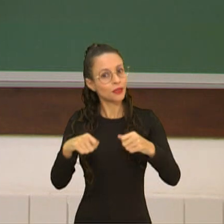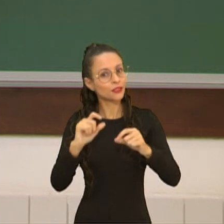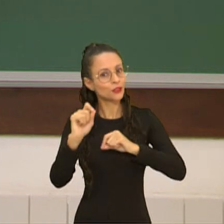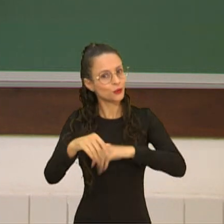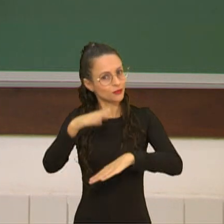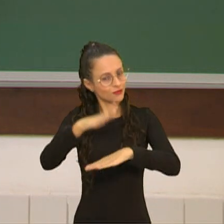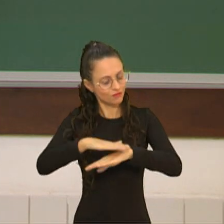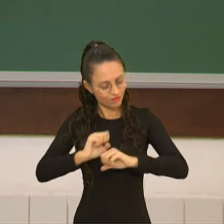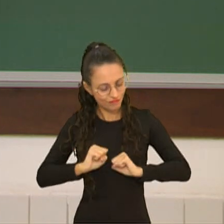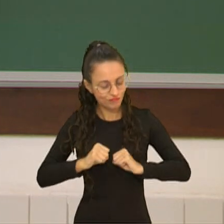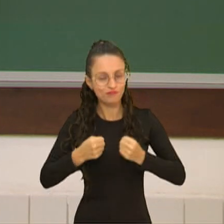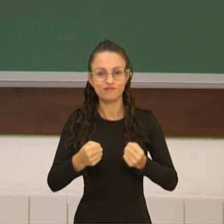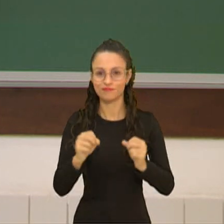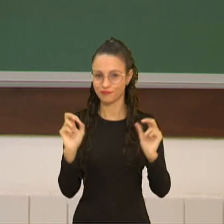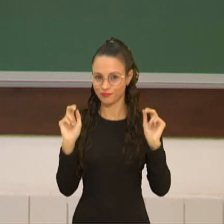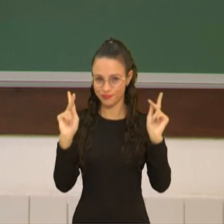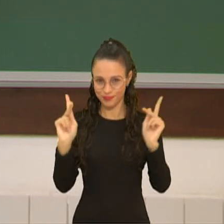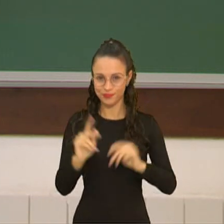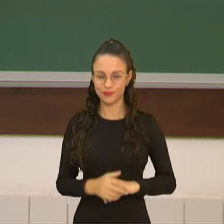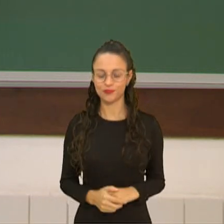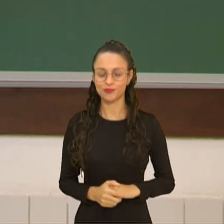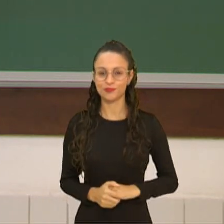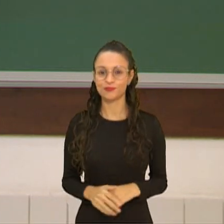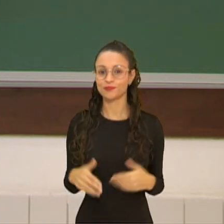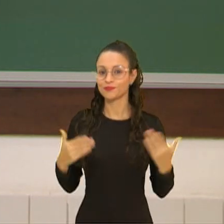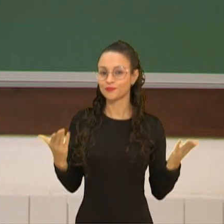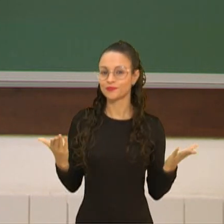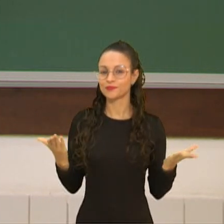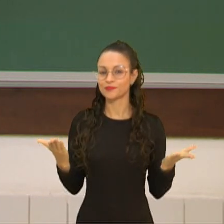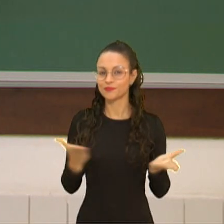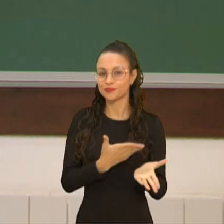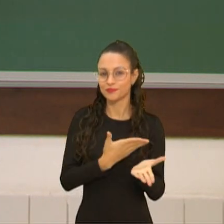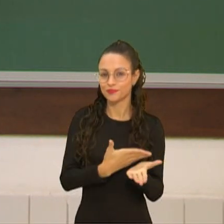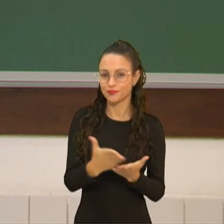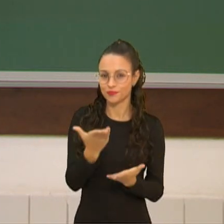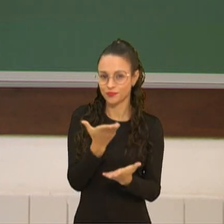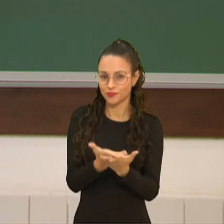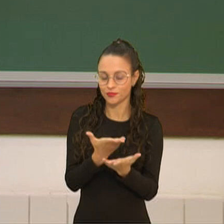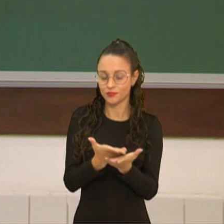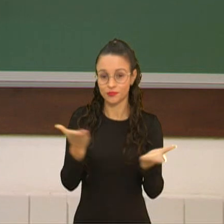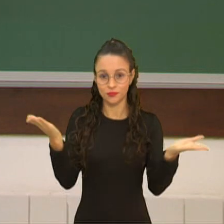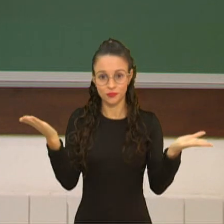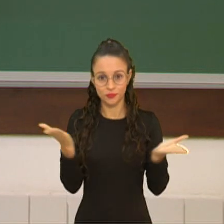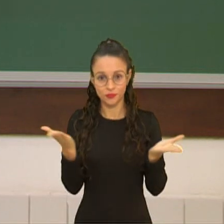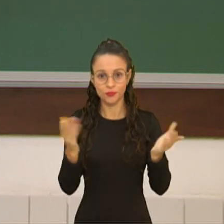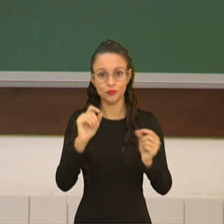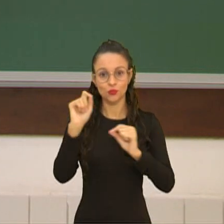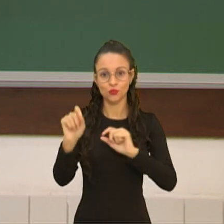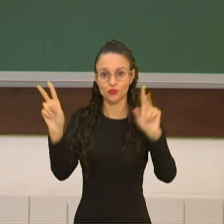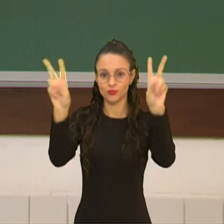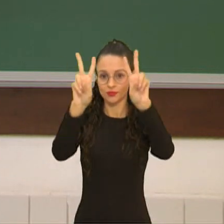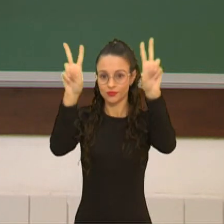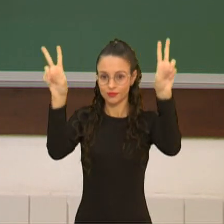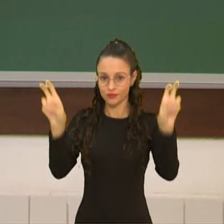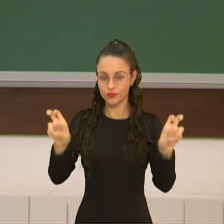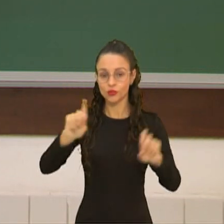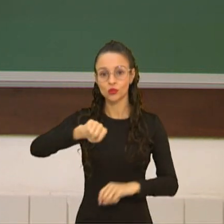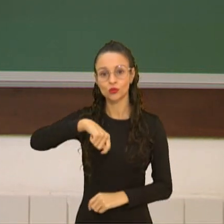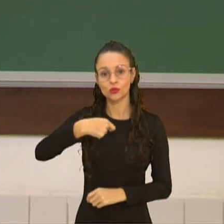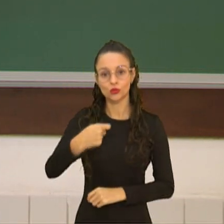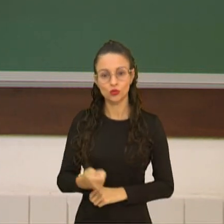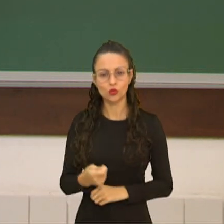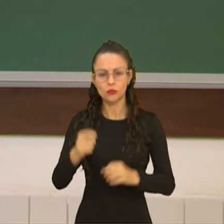fazer a parte de vocês ok então começando a nossa aula de hoje nós vamos falar um pouquinho